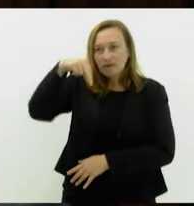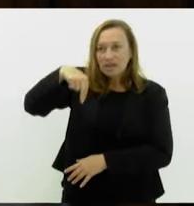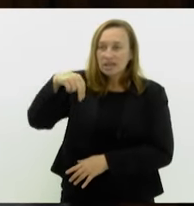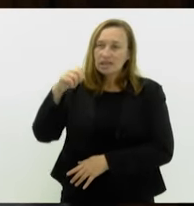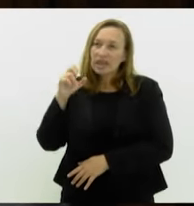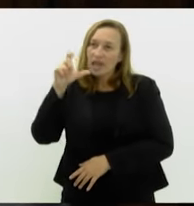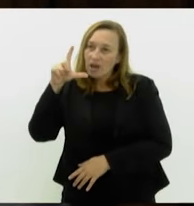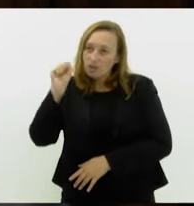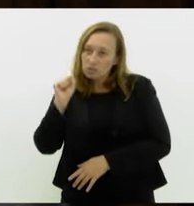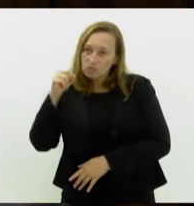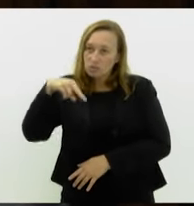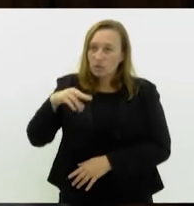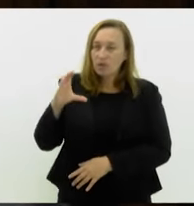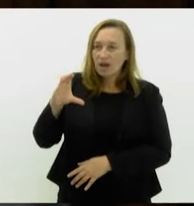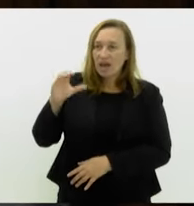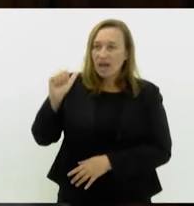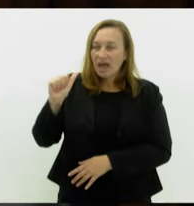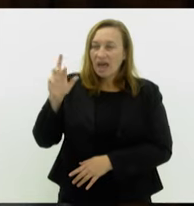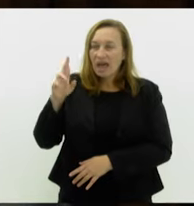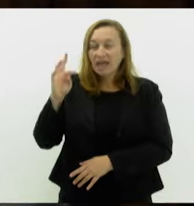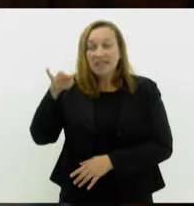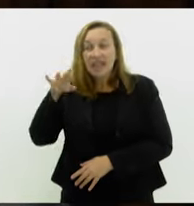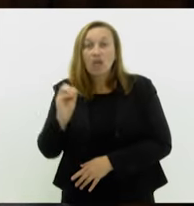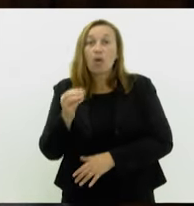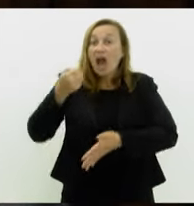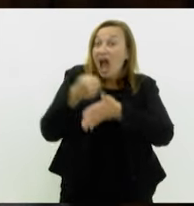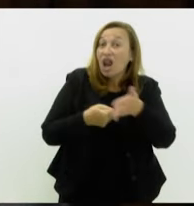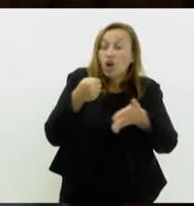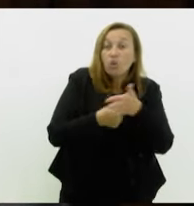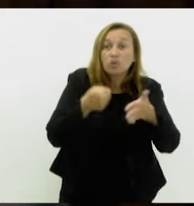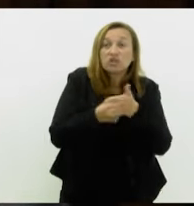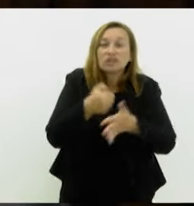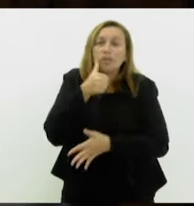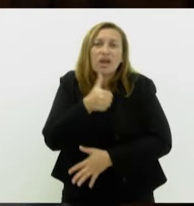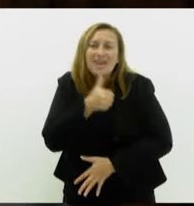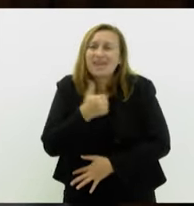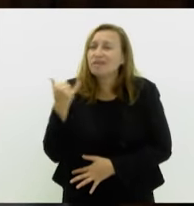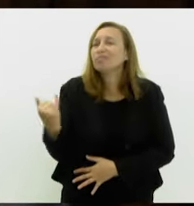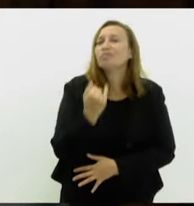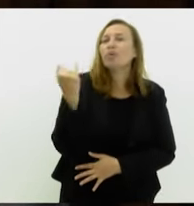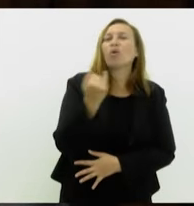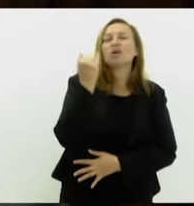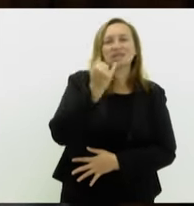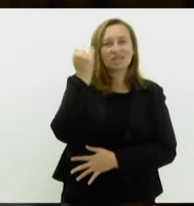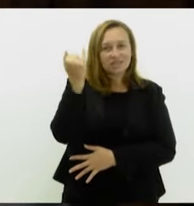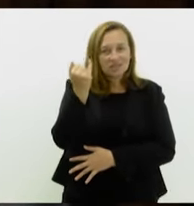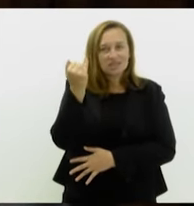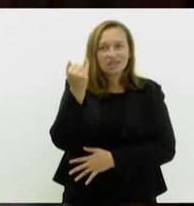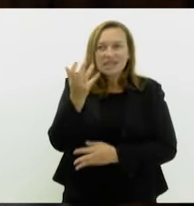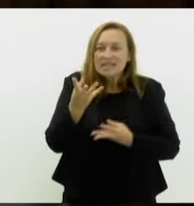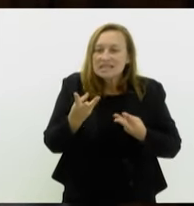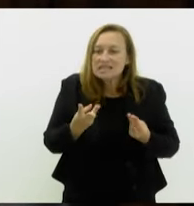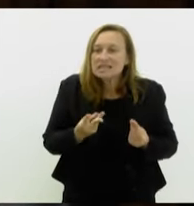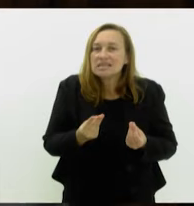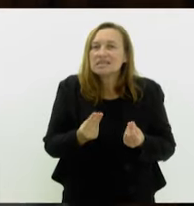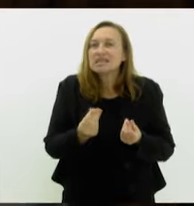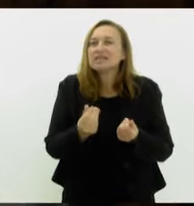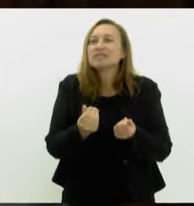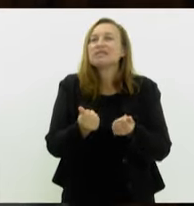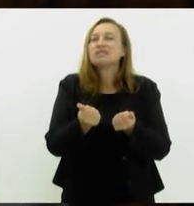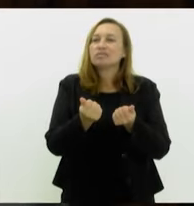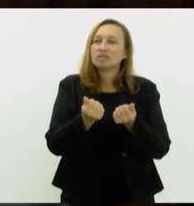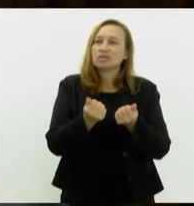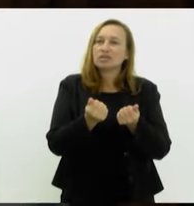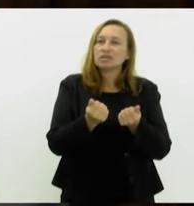lembrar da luta das mulheres que foi tão importante a ponto de sensibilizar aquele